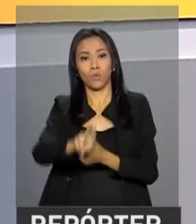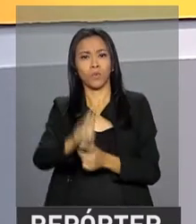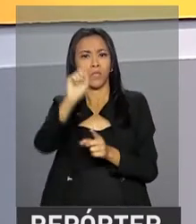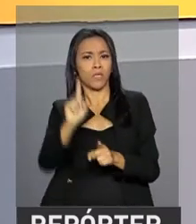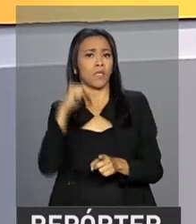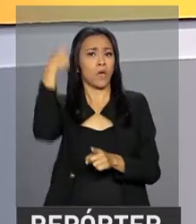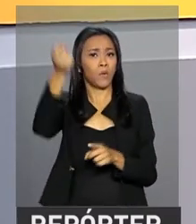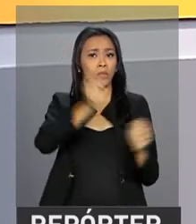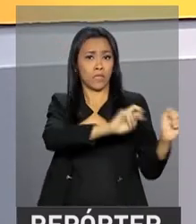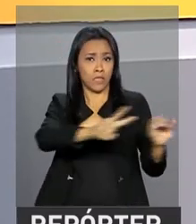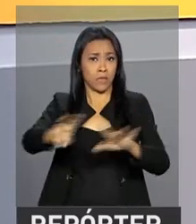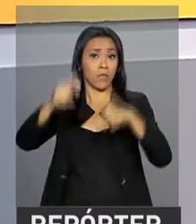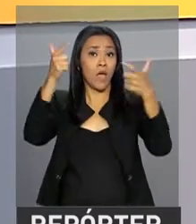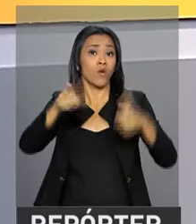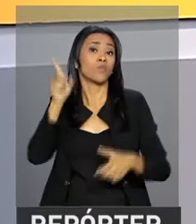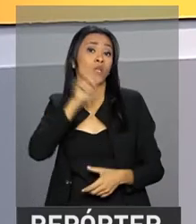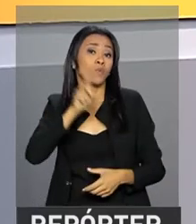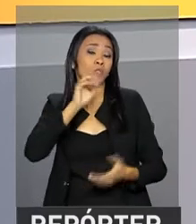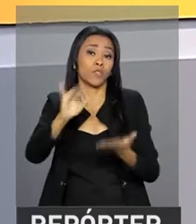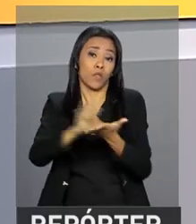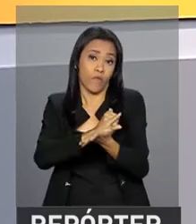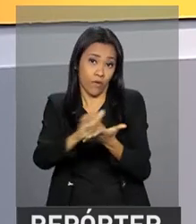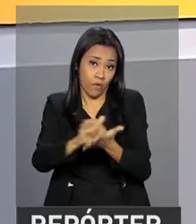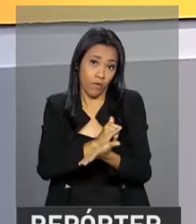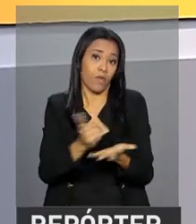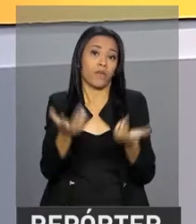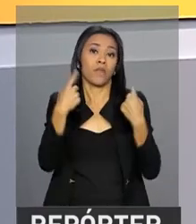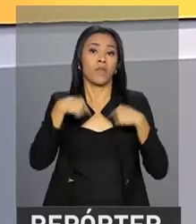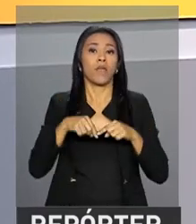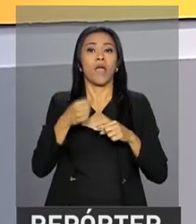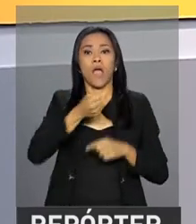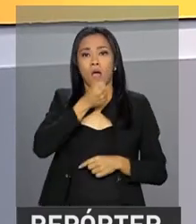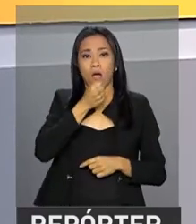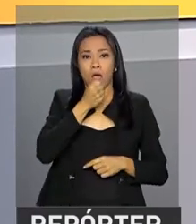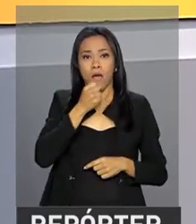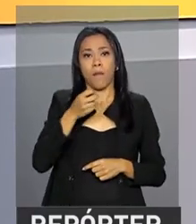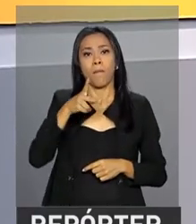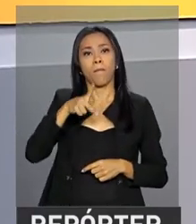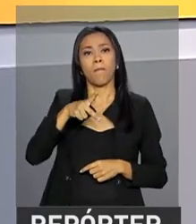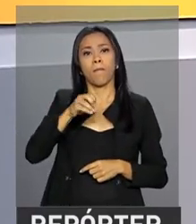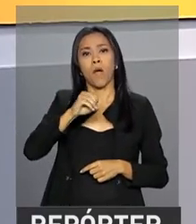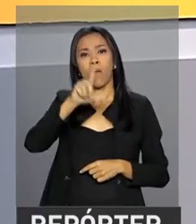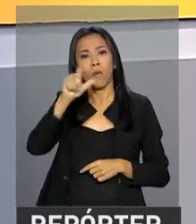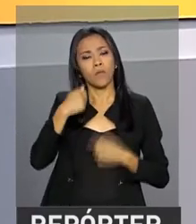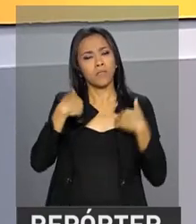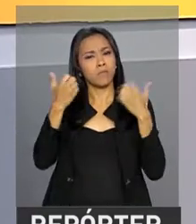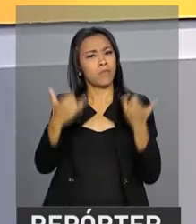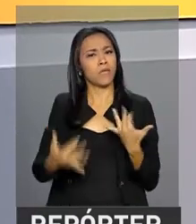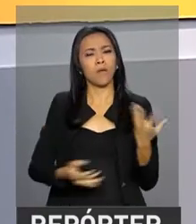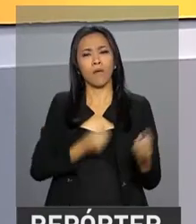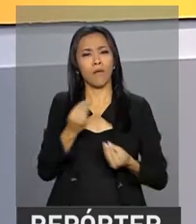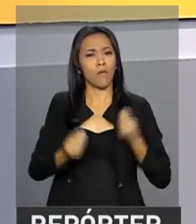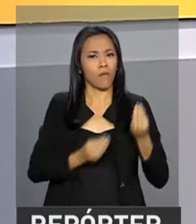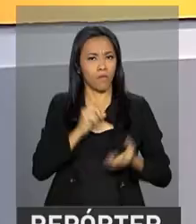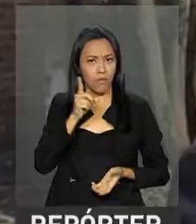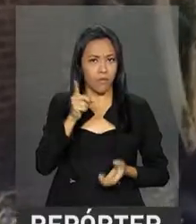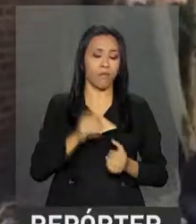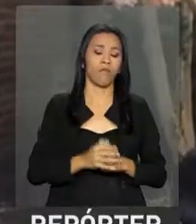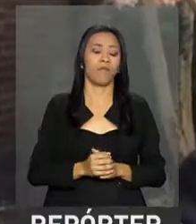nos estados unidos a correspondente da nbr paula de orti antecipa para a gente os detalhes dessa agenda